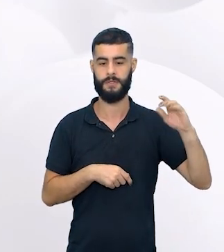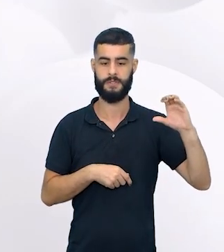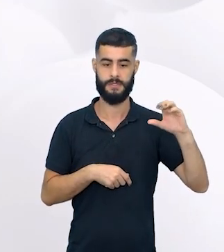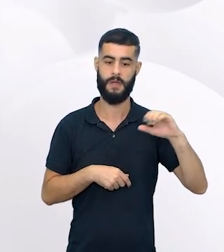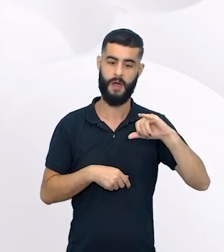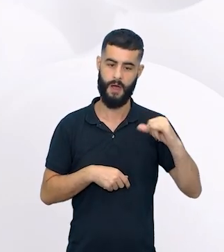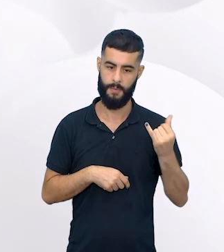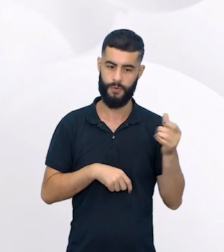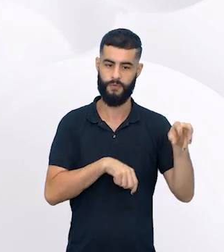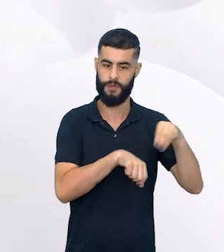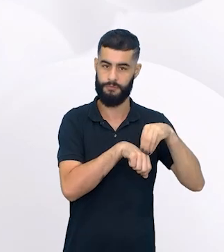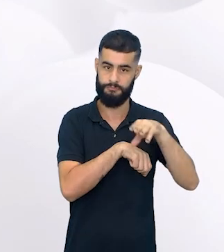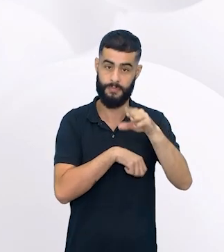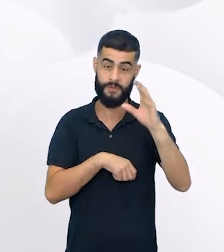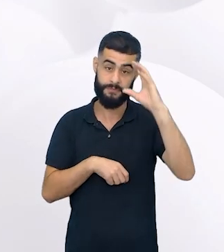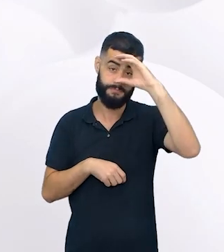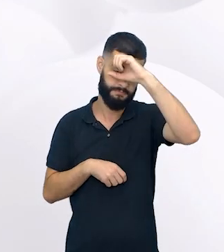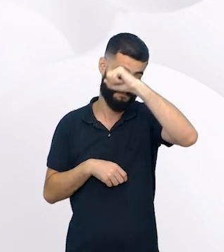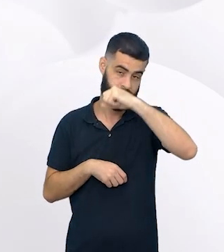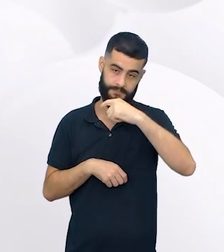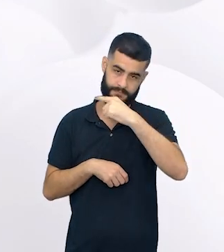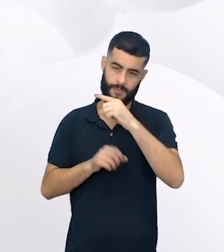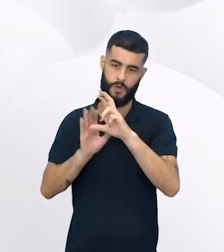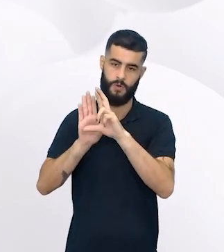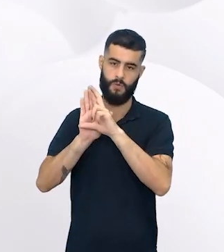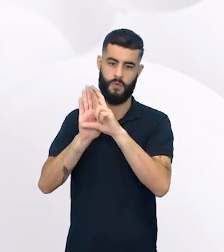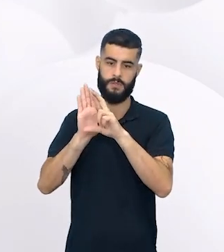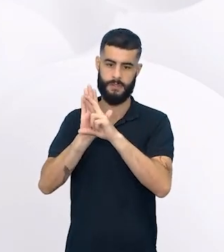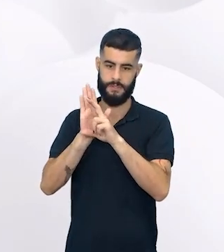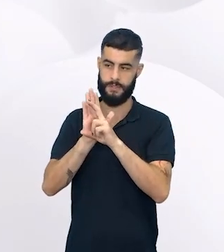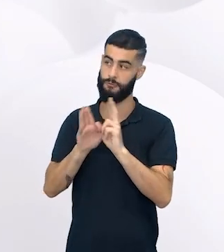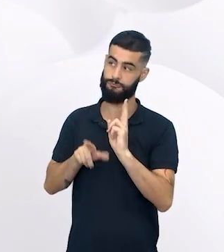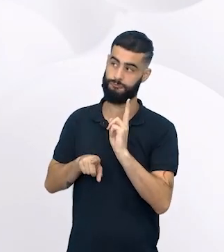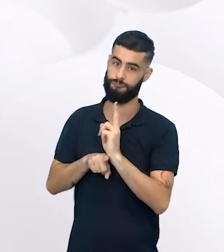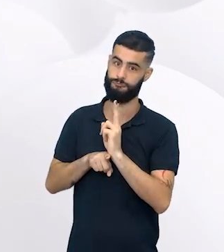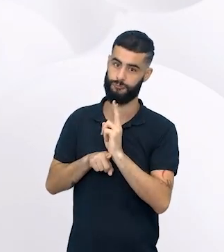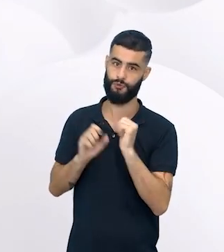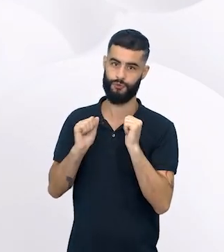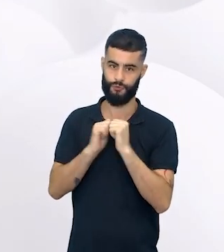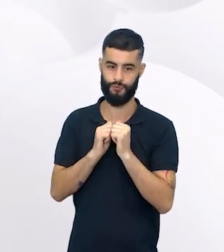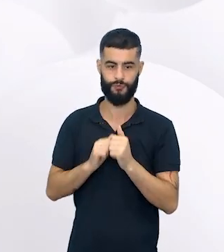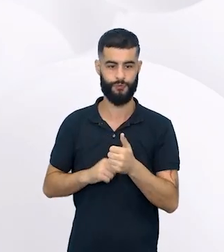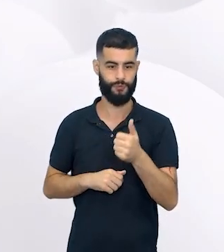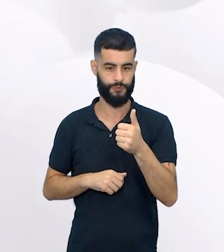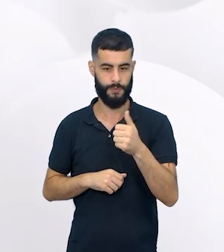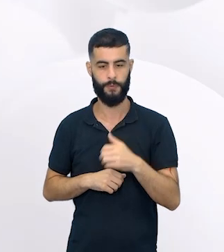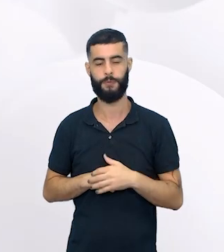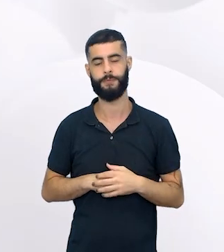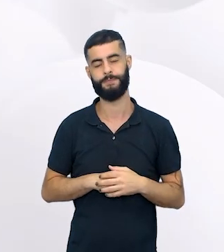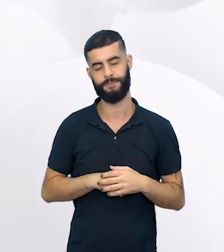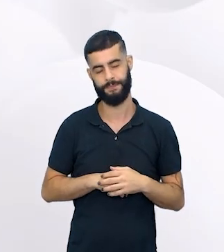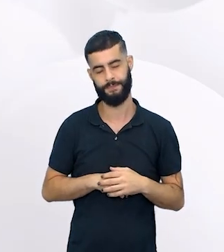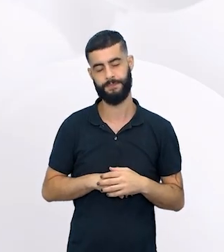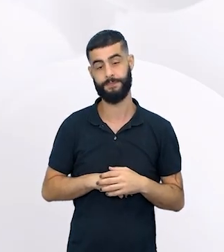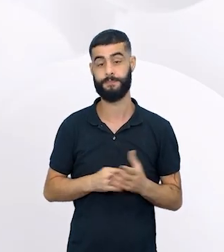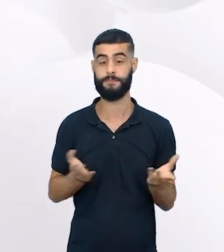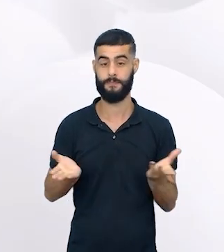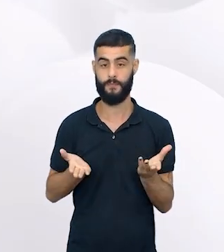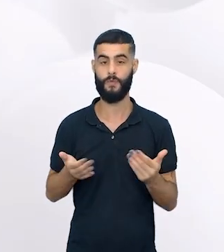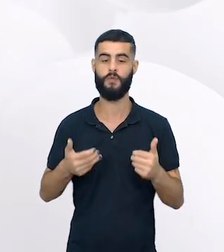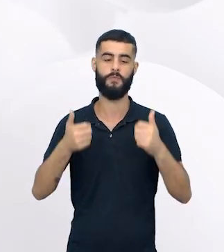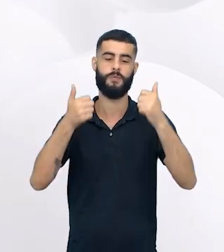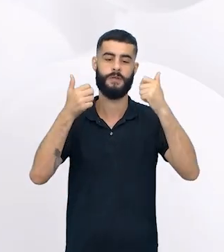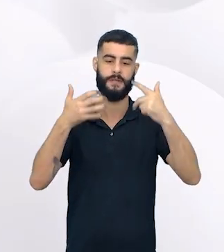do Conselho Nacional de Educação, ok? Bem, vamos falar um pouquinho do percurso. Então, hoje, né,